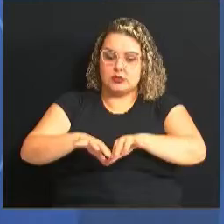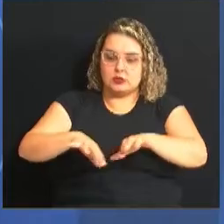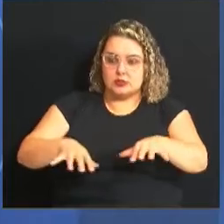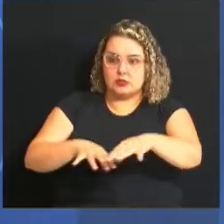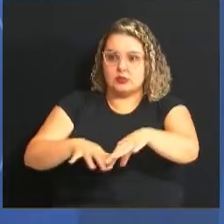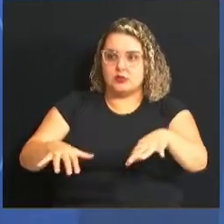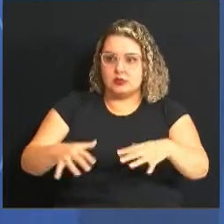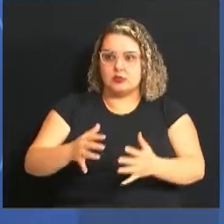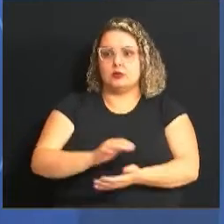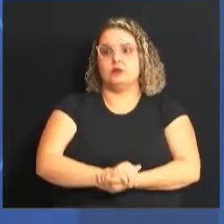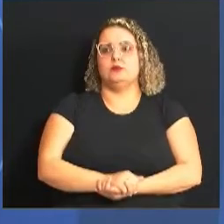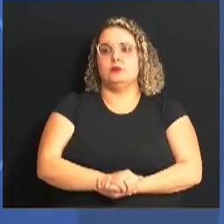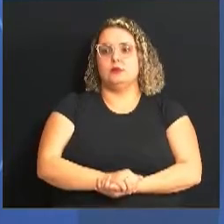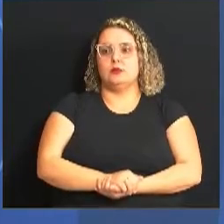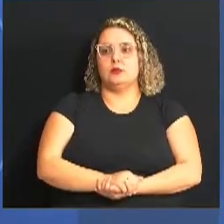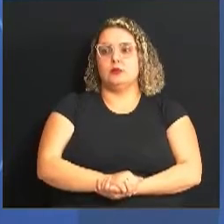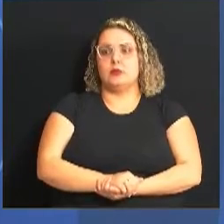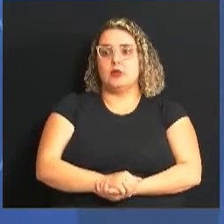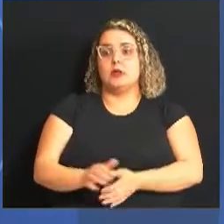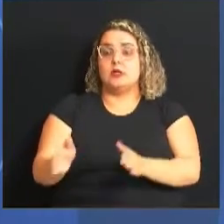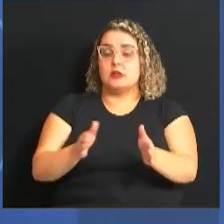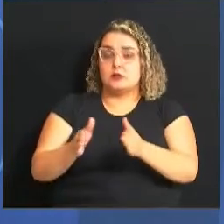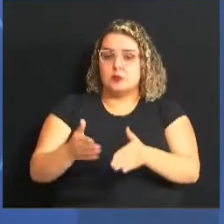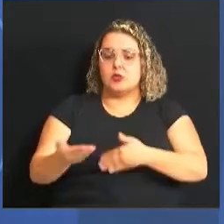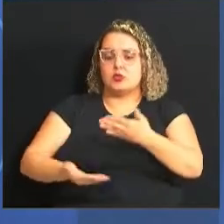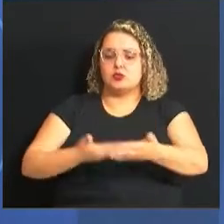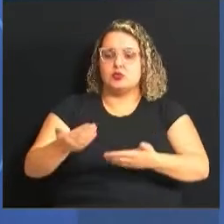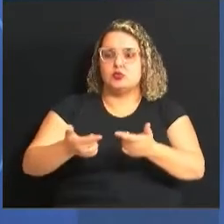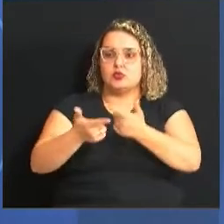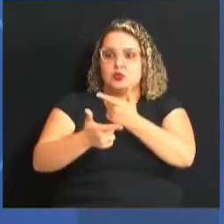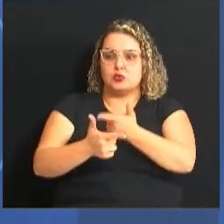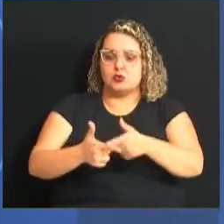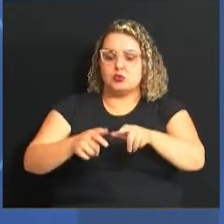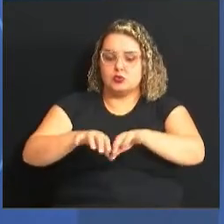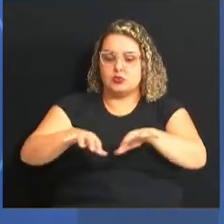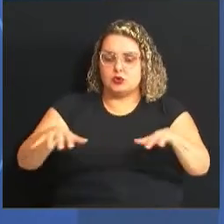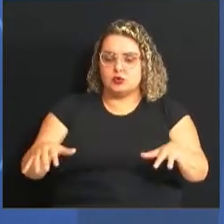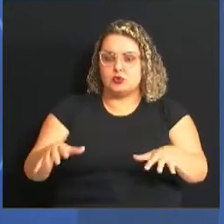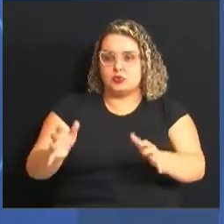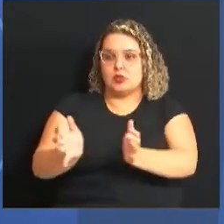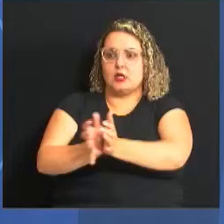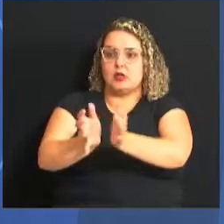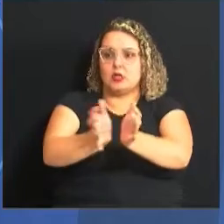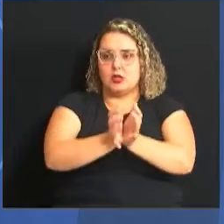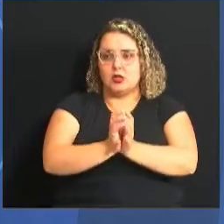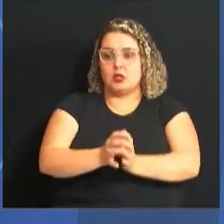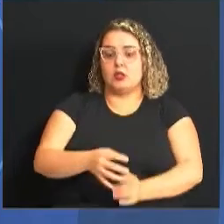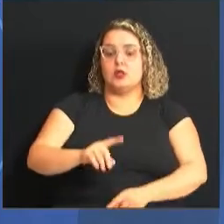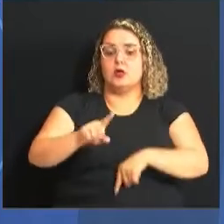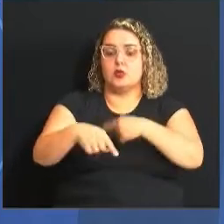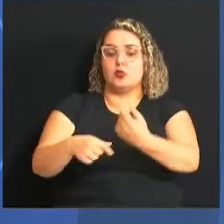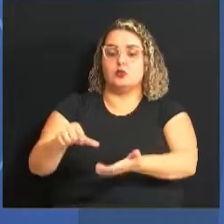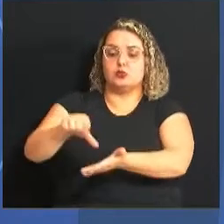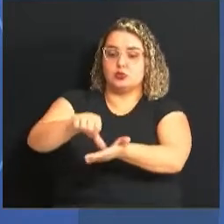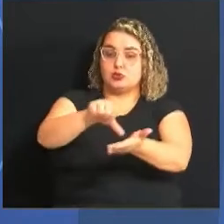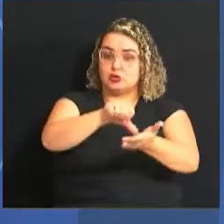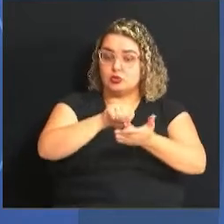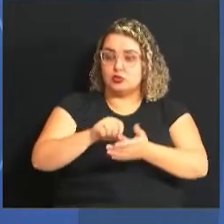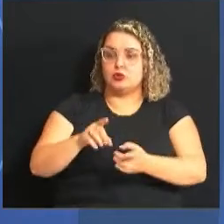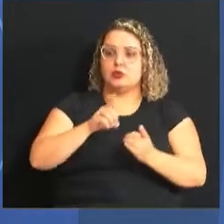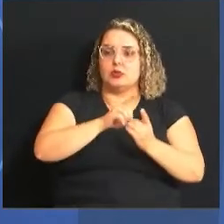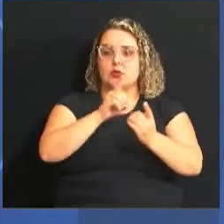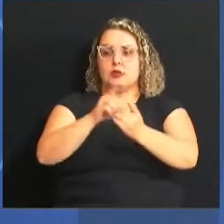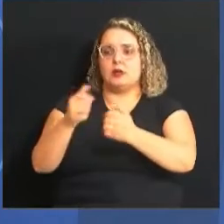cidade. Nesse período, os serviços foram divididos por categoria em 4 outras unidades que atendem